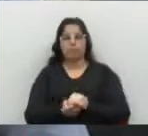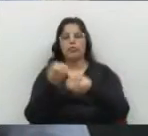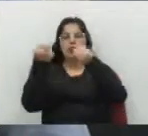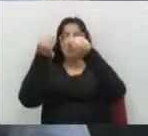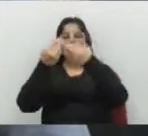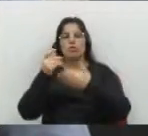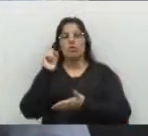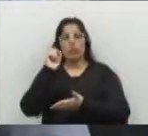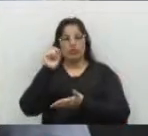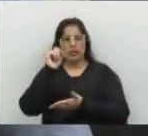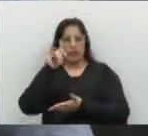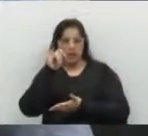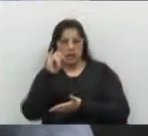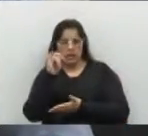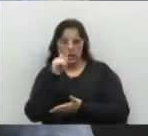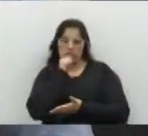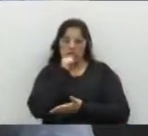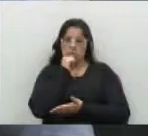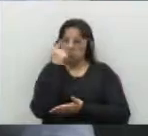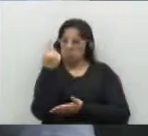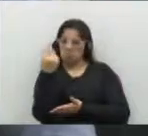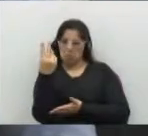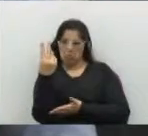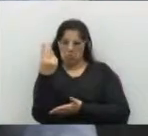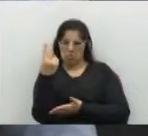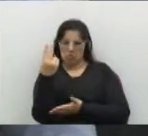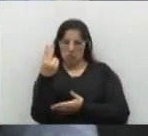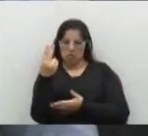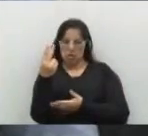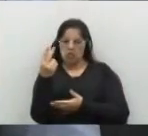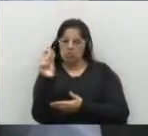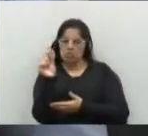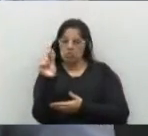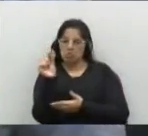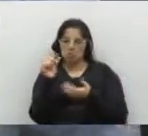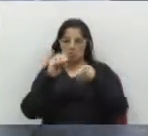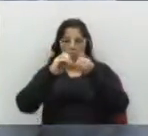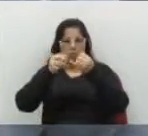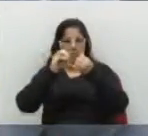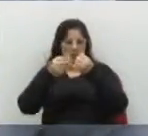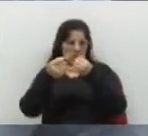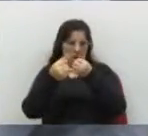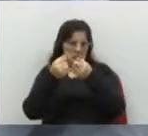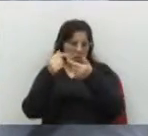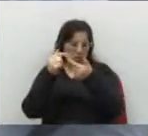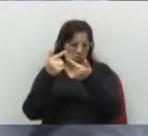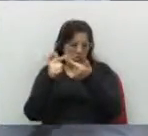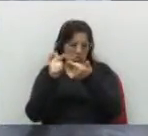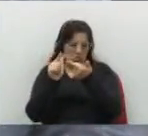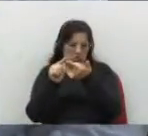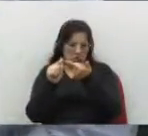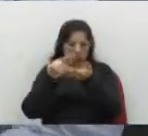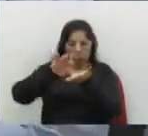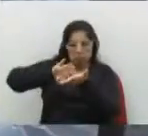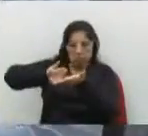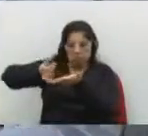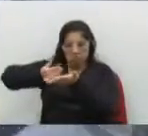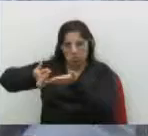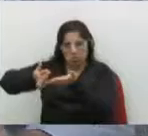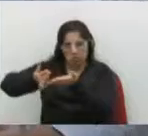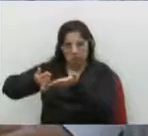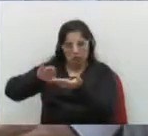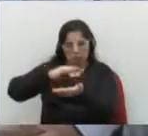embolorados, era para separar aqueles lá e usar os outros, normalmente. Foi isso o laudo que veio.